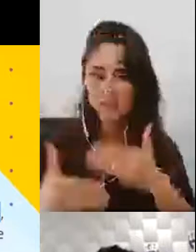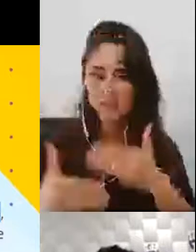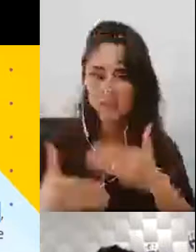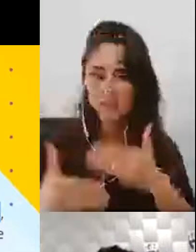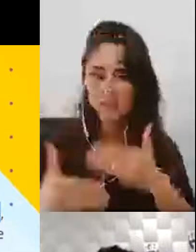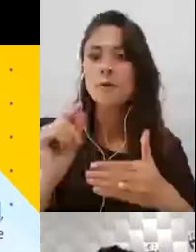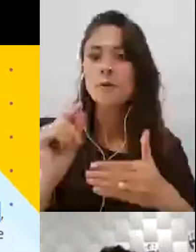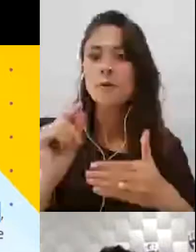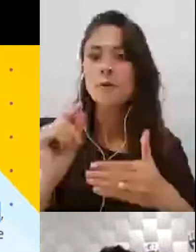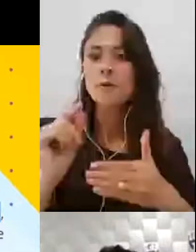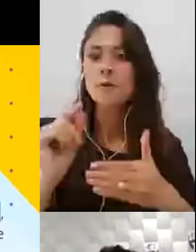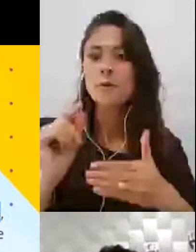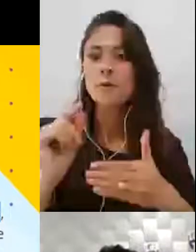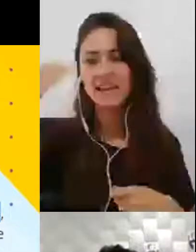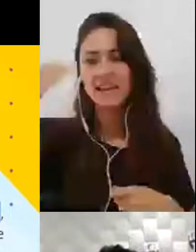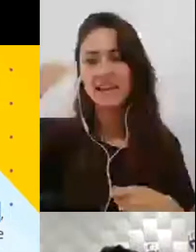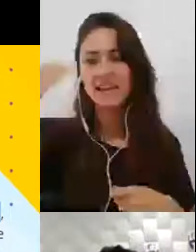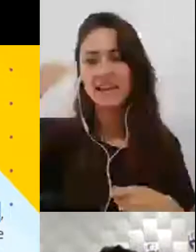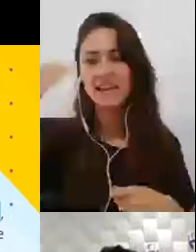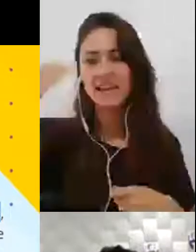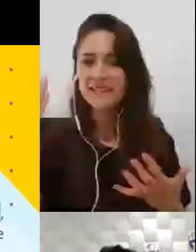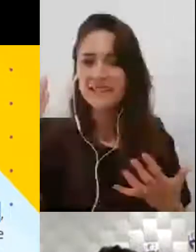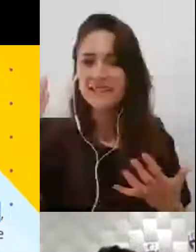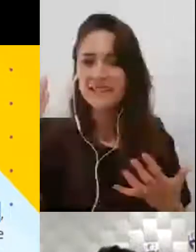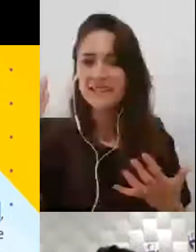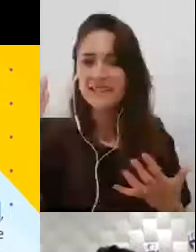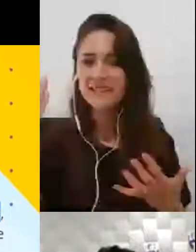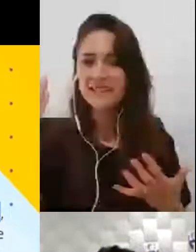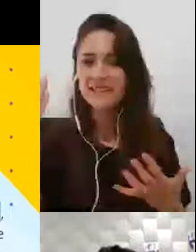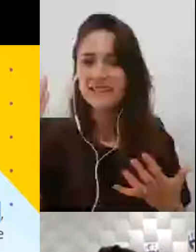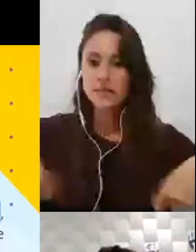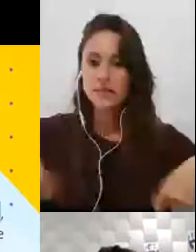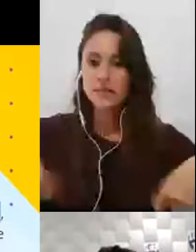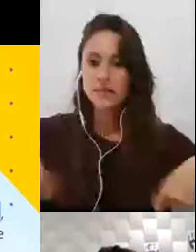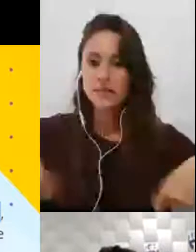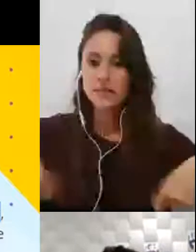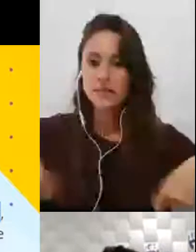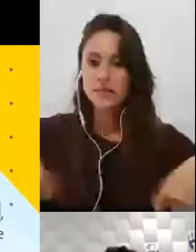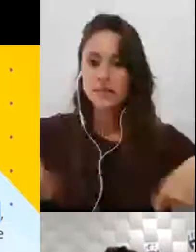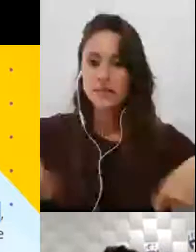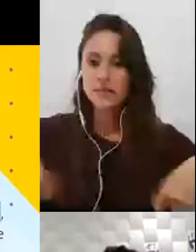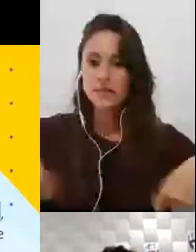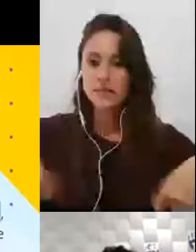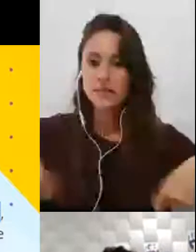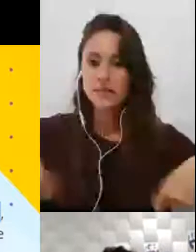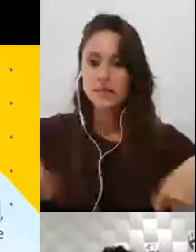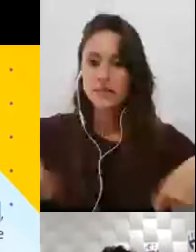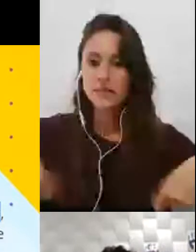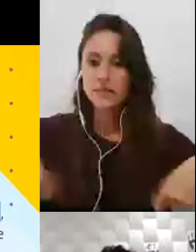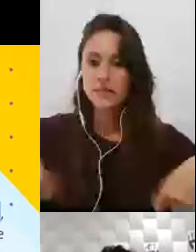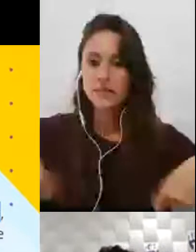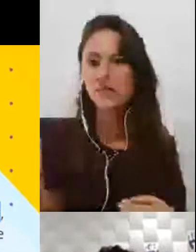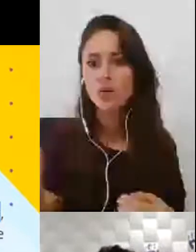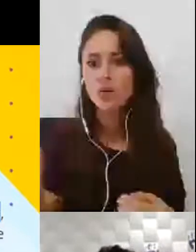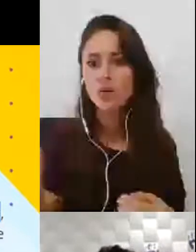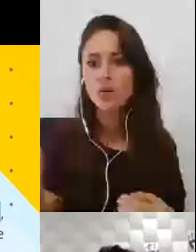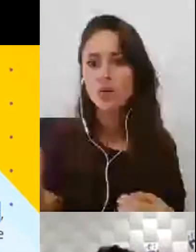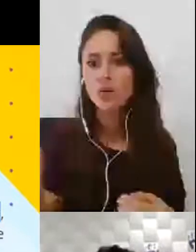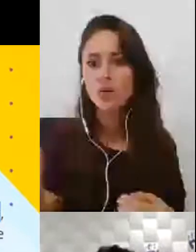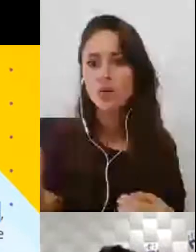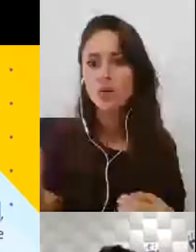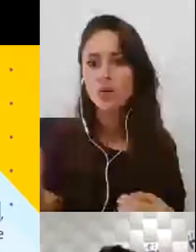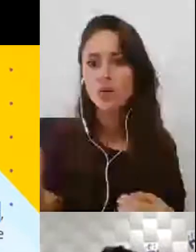gente precisa entender as competências, as necessidades das competências que a gente precisa, nós como seres humanos, como profissionais,